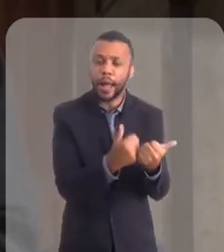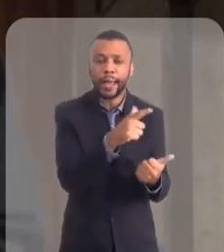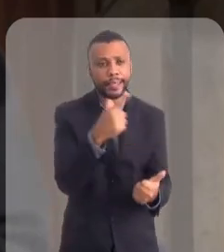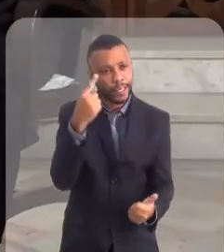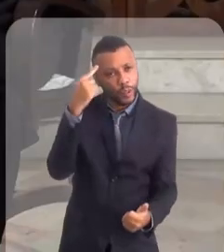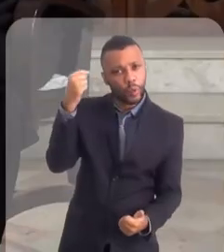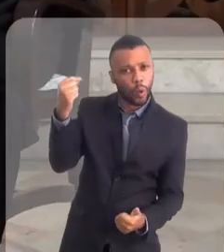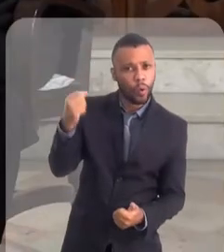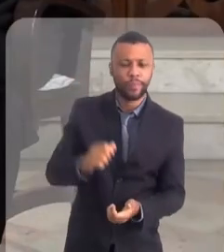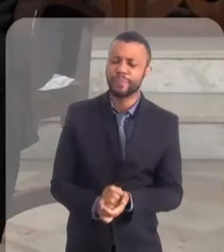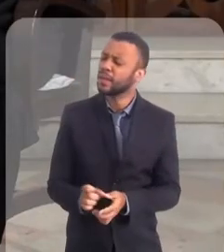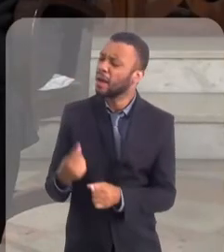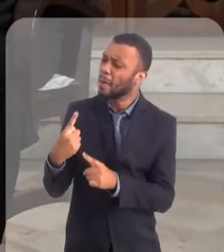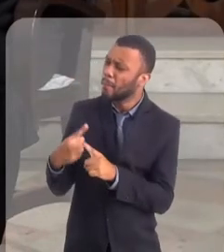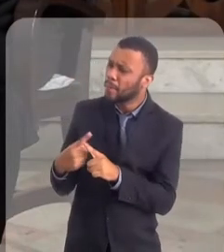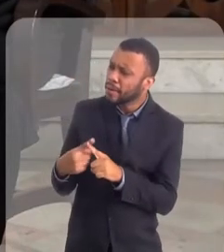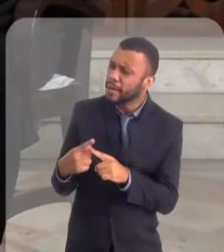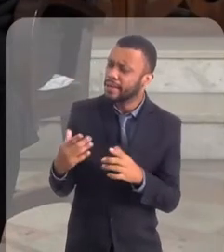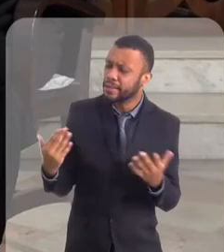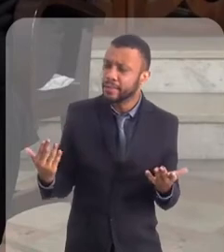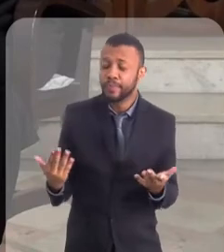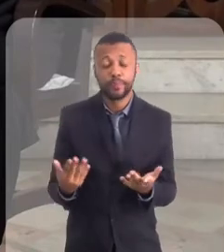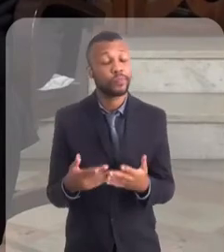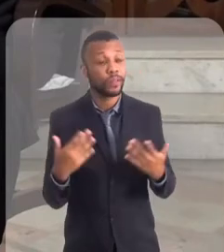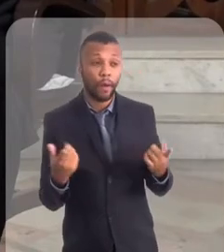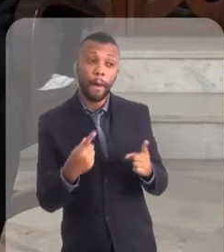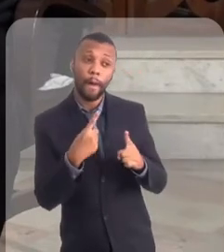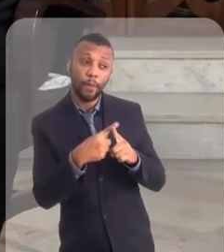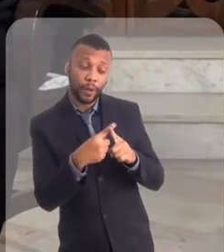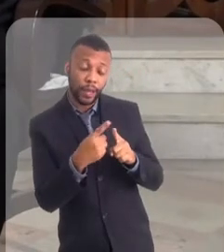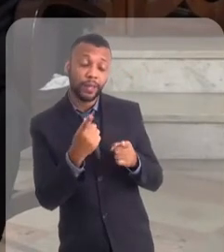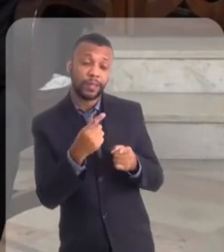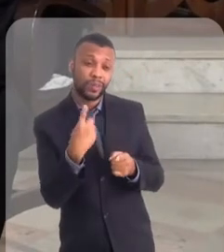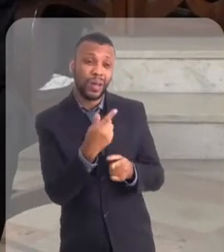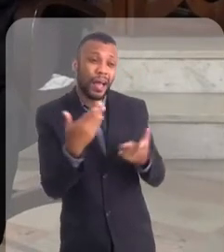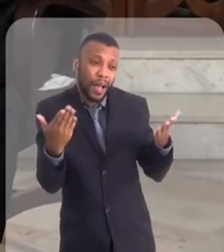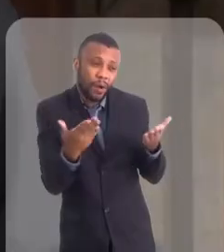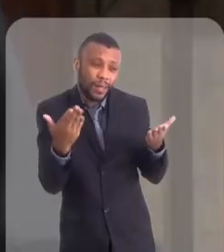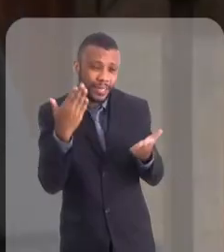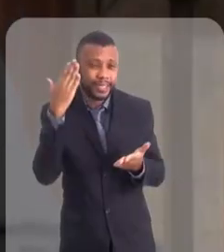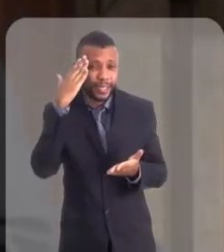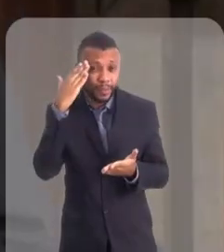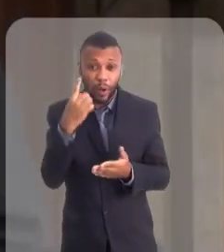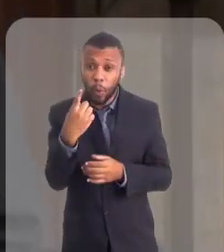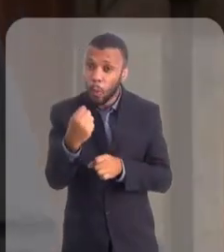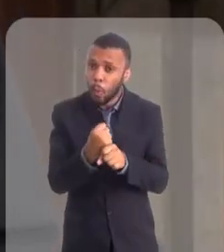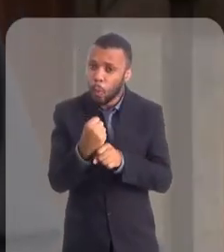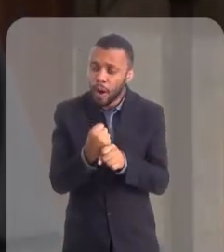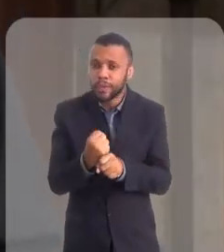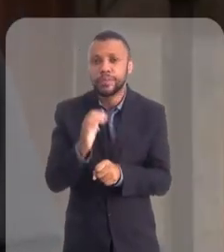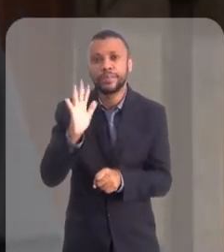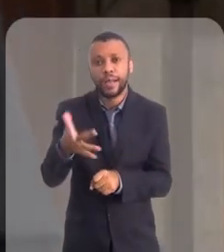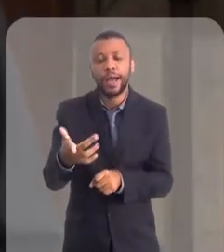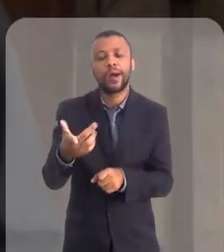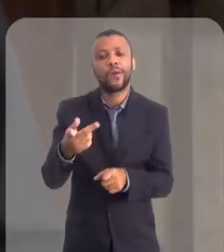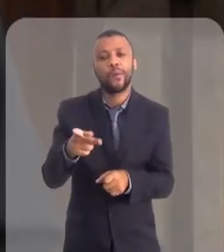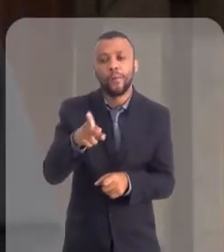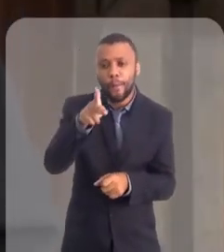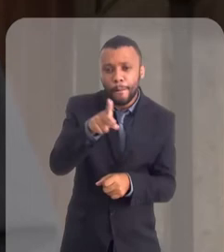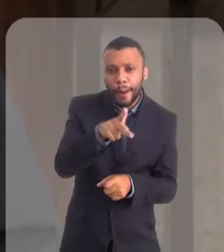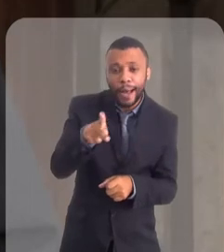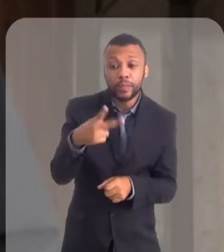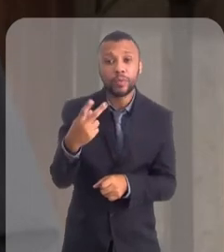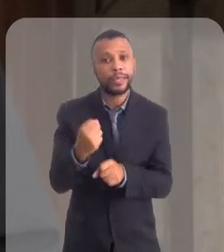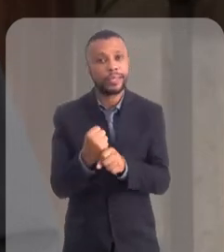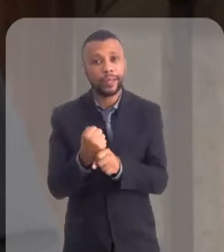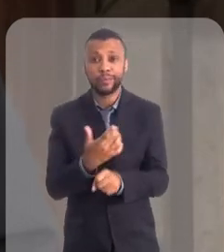aquela vocação do marido. Hã? E por quê? Porque certamente, e agora já estou quase um ano